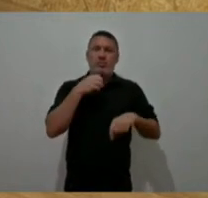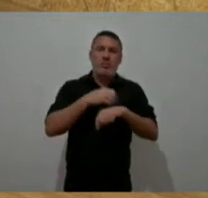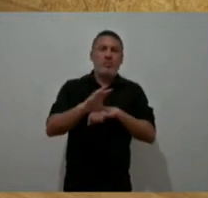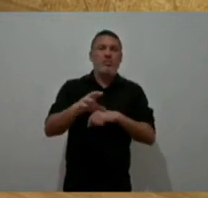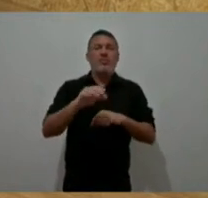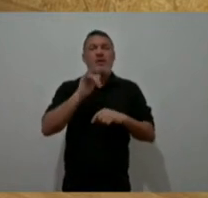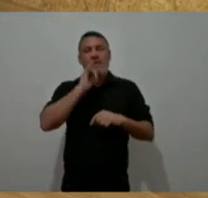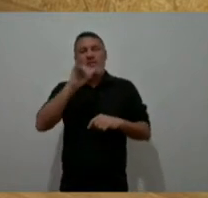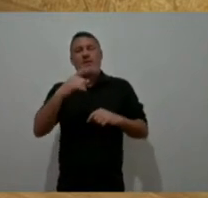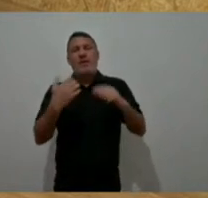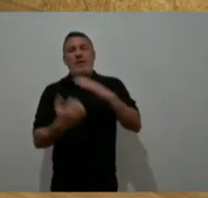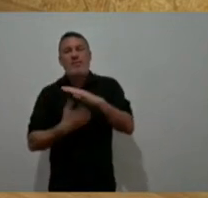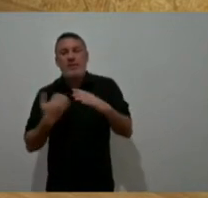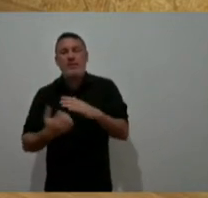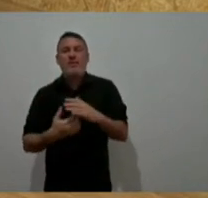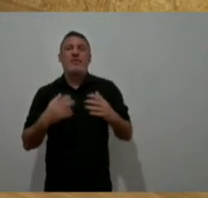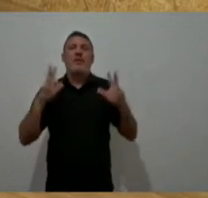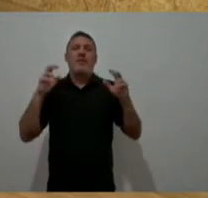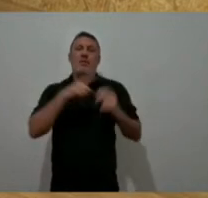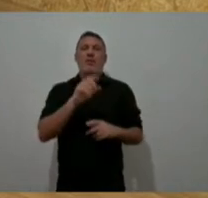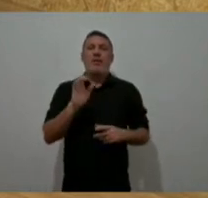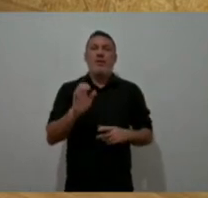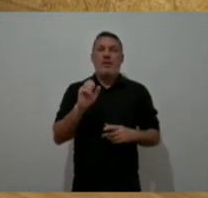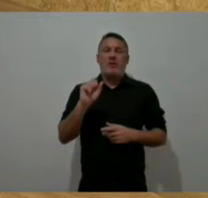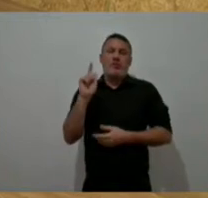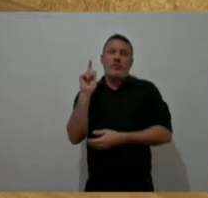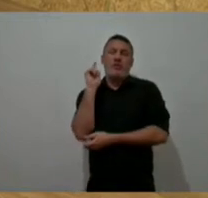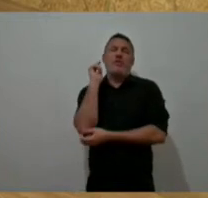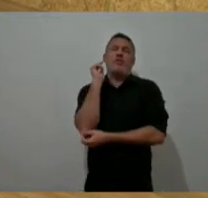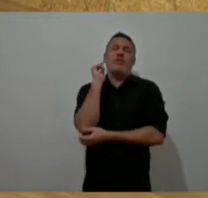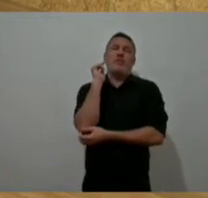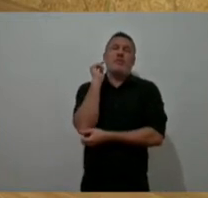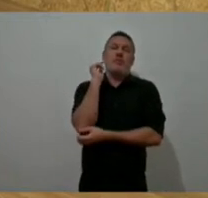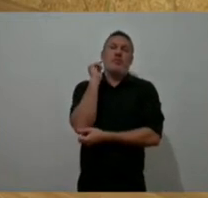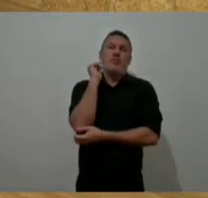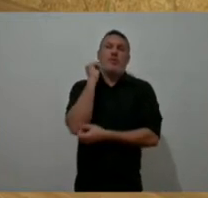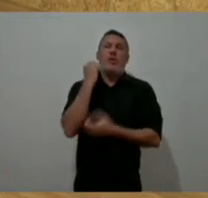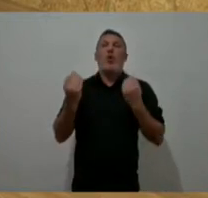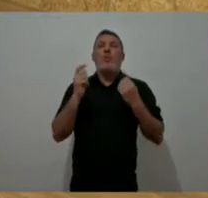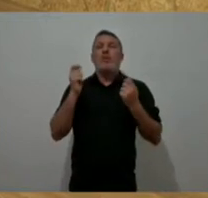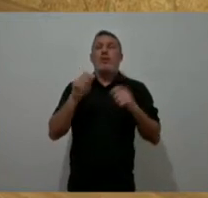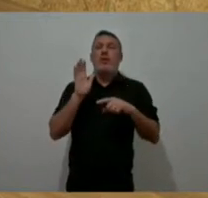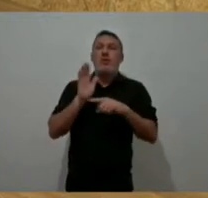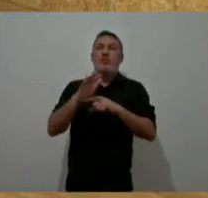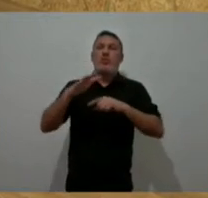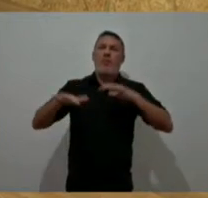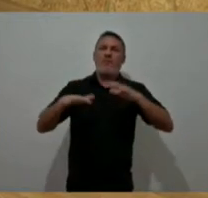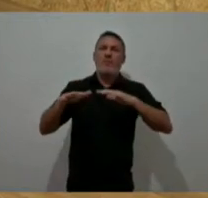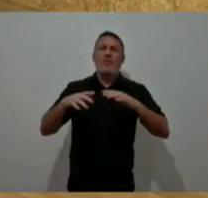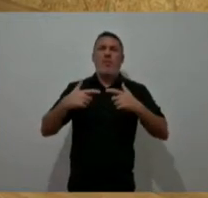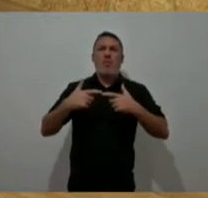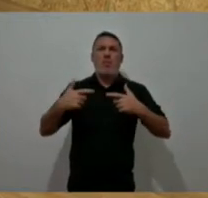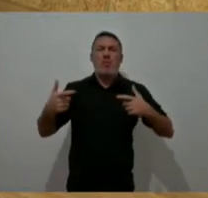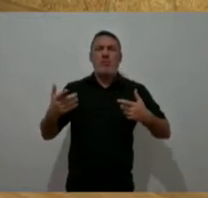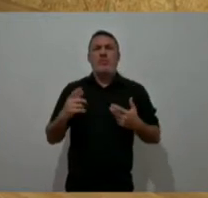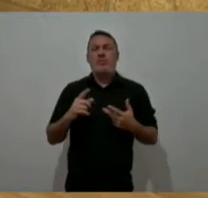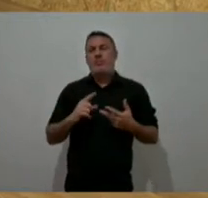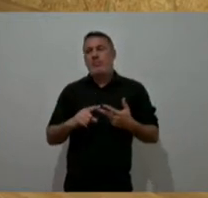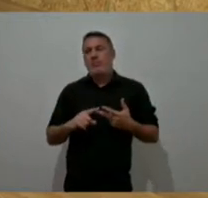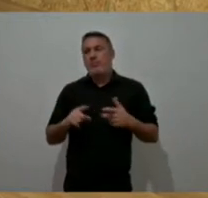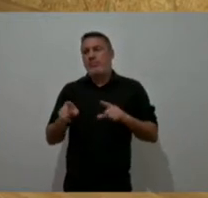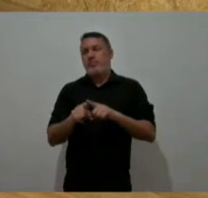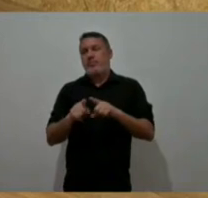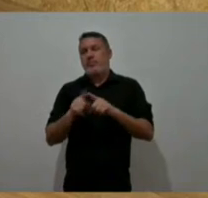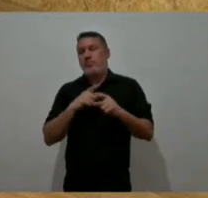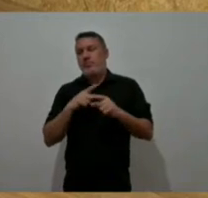do ESG, como que a gente pode ajudar esse movimento a tomar corpo, como que a gente pode implementar isso para se